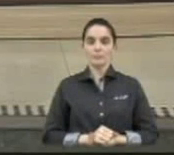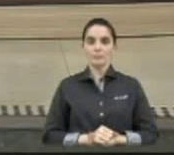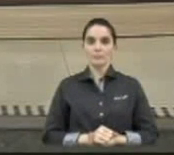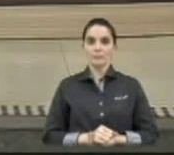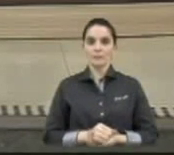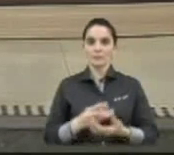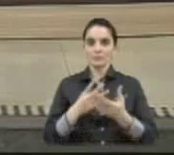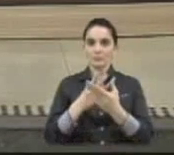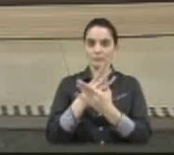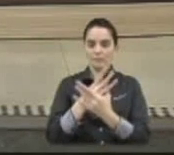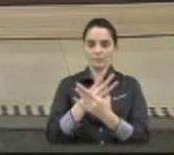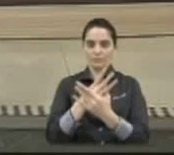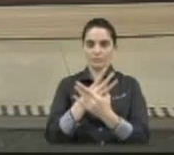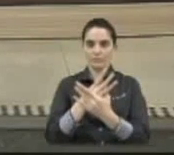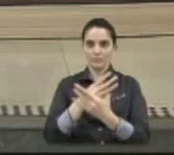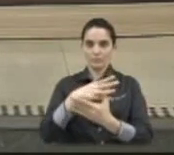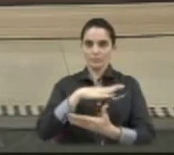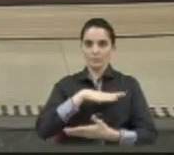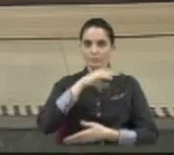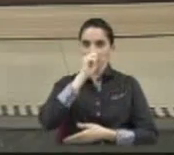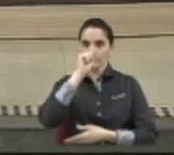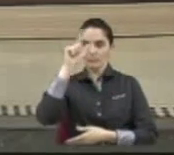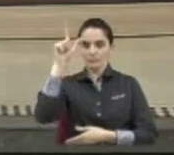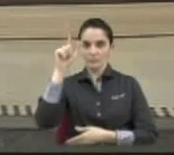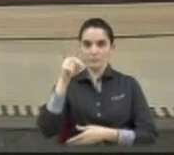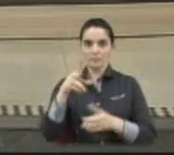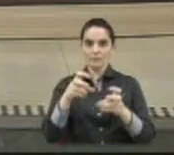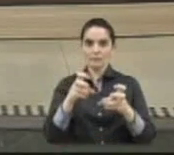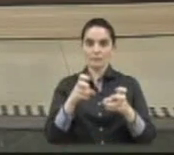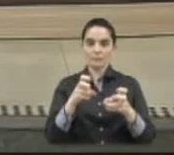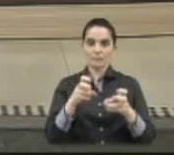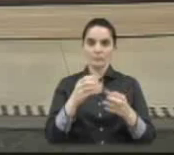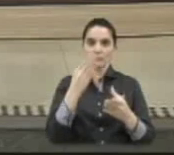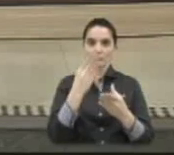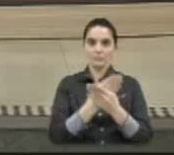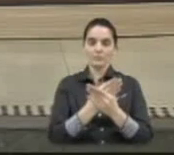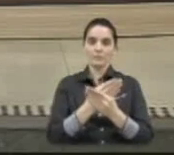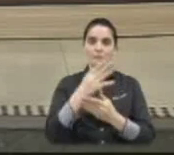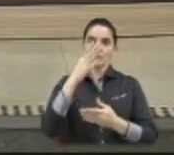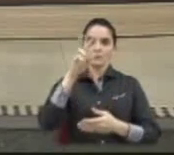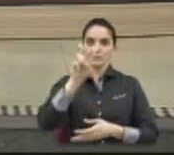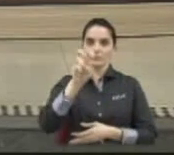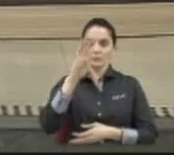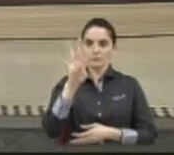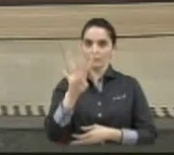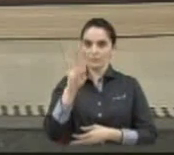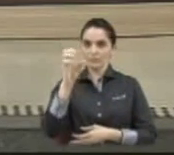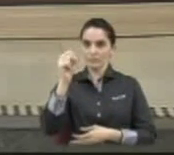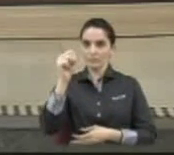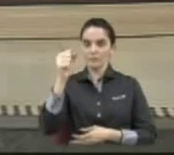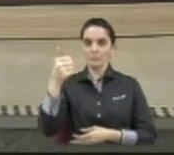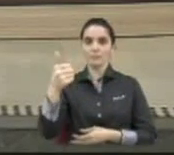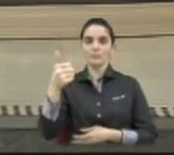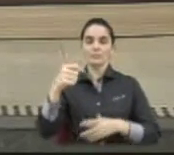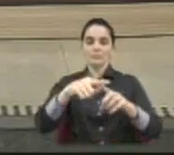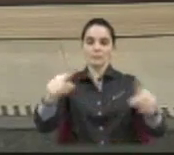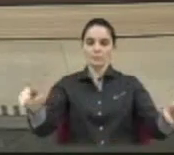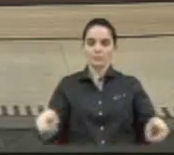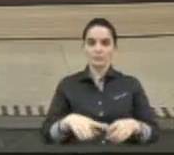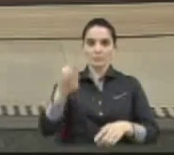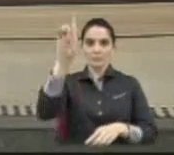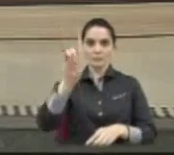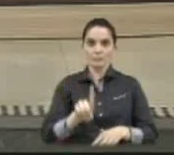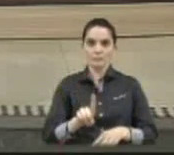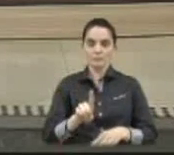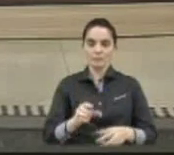Egrégio plenário da Câmara Municipal de Limeira, parecer processo 5481/2015, interessado mesa diretora, assunto